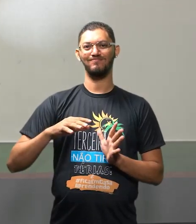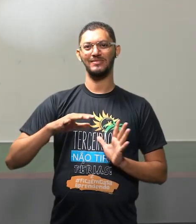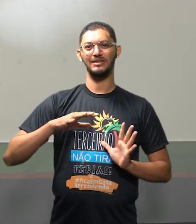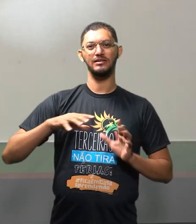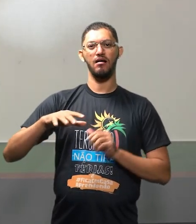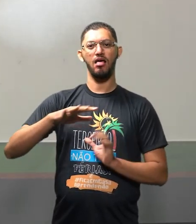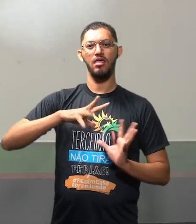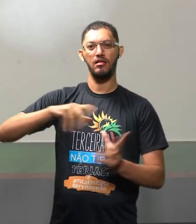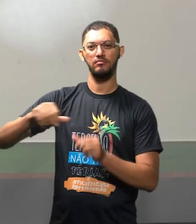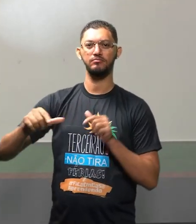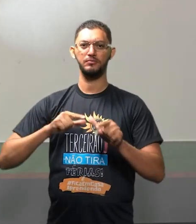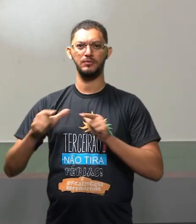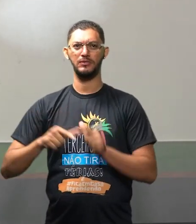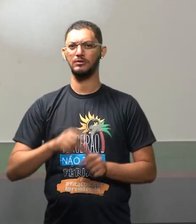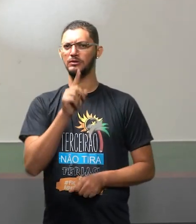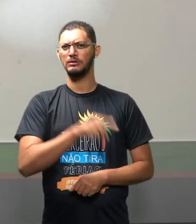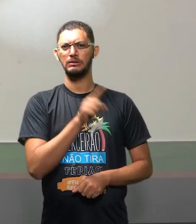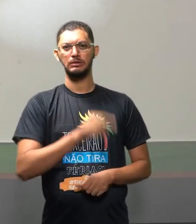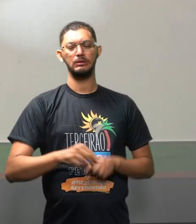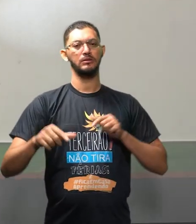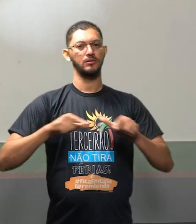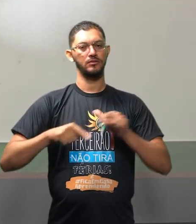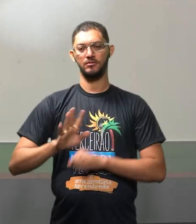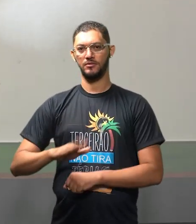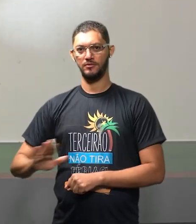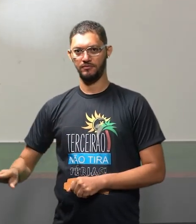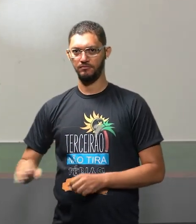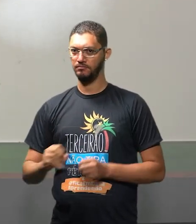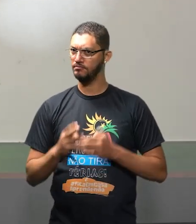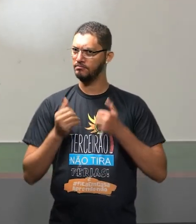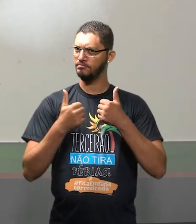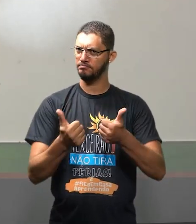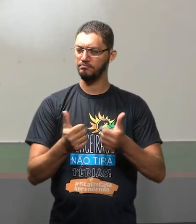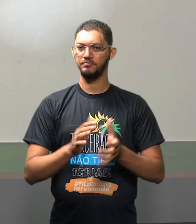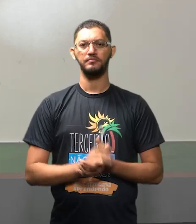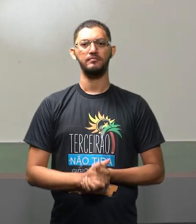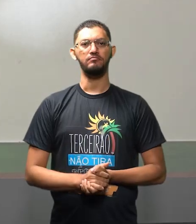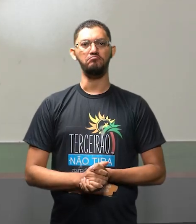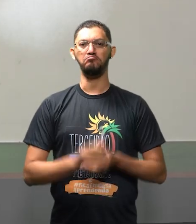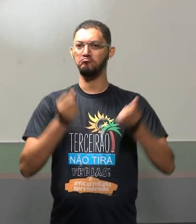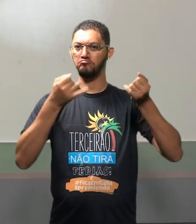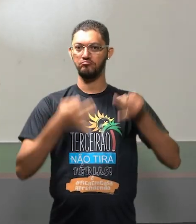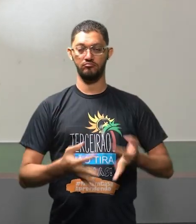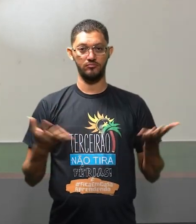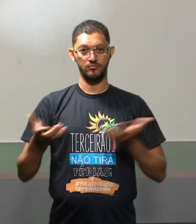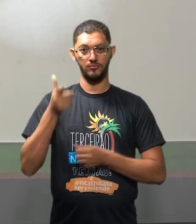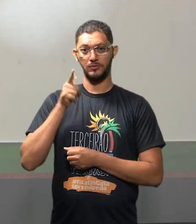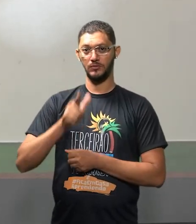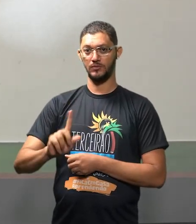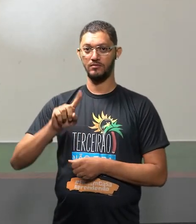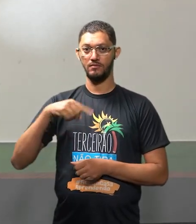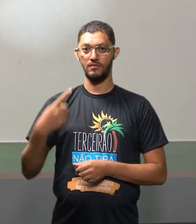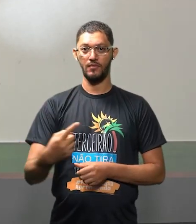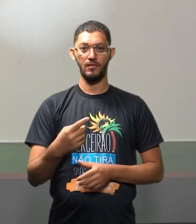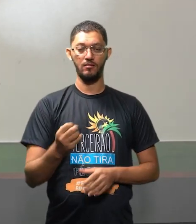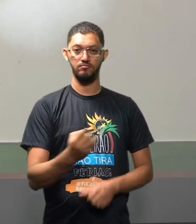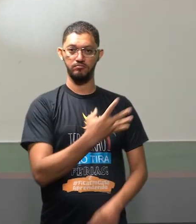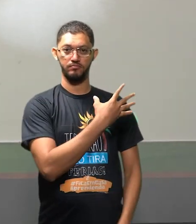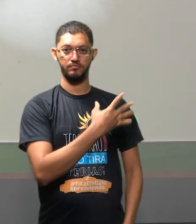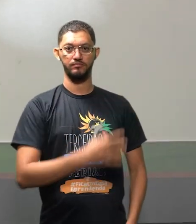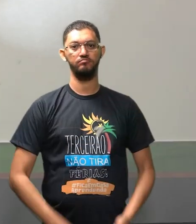também condena o trabalho infantil. Beleza? Então, dito isso, iremos seguir no próximo slide falar